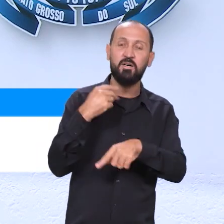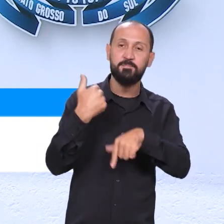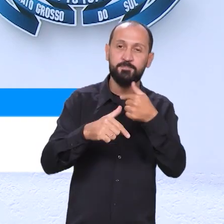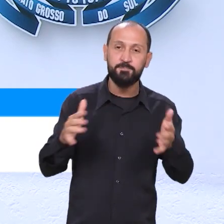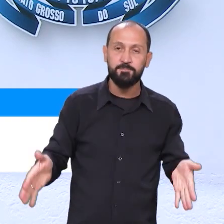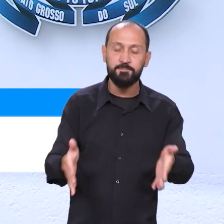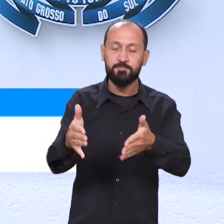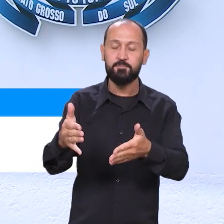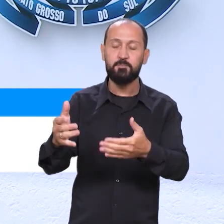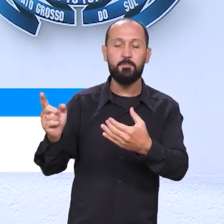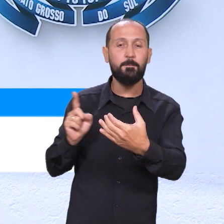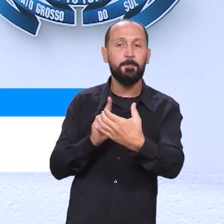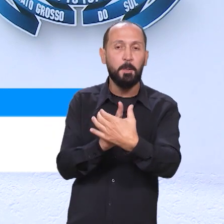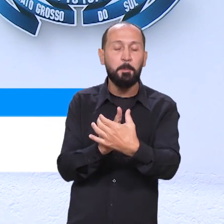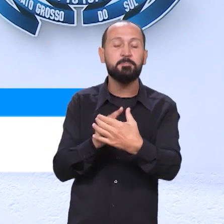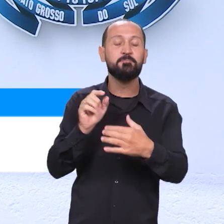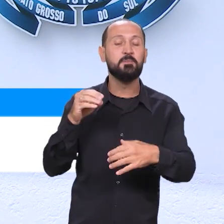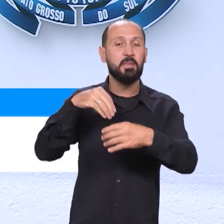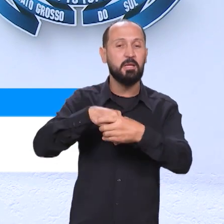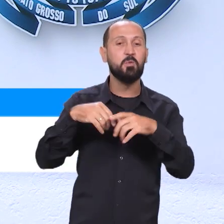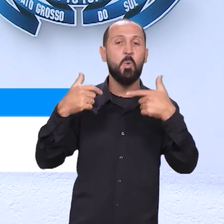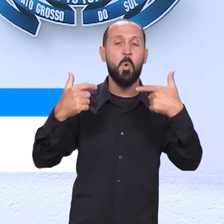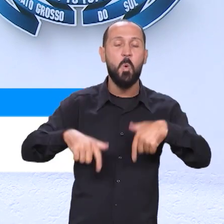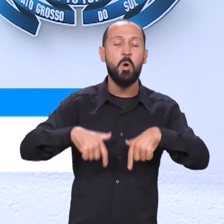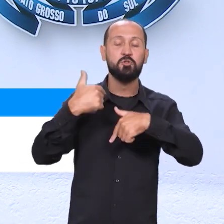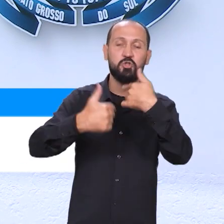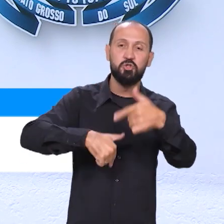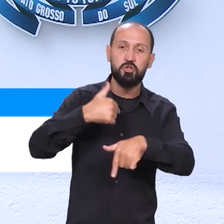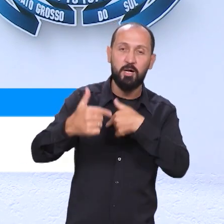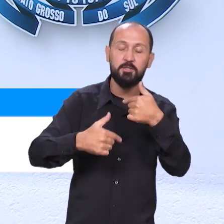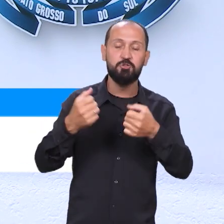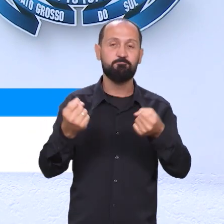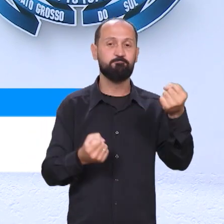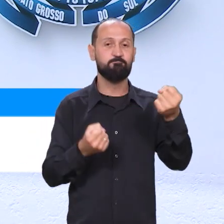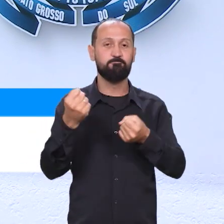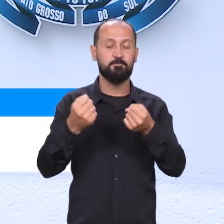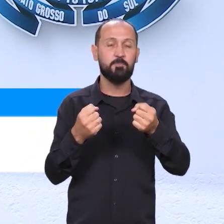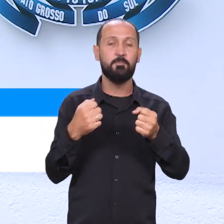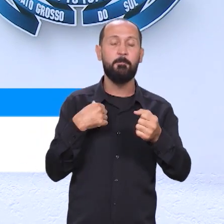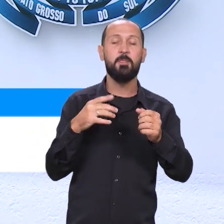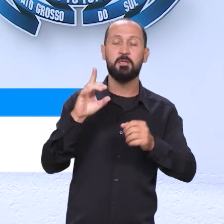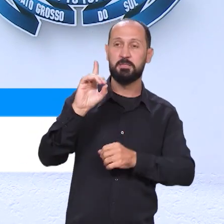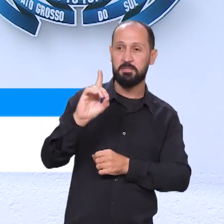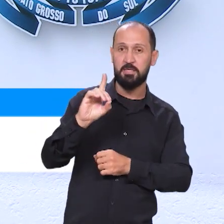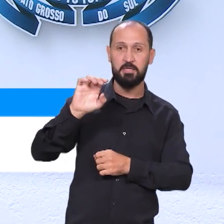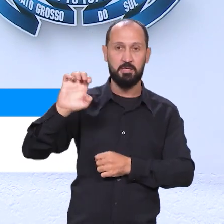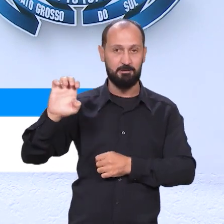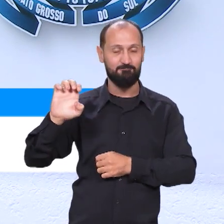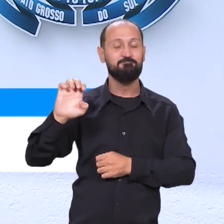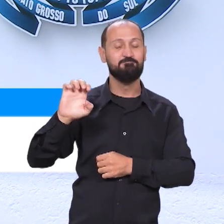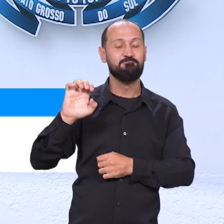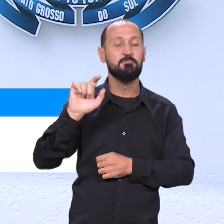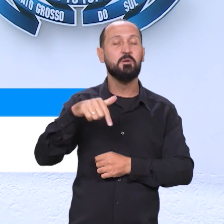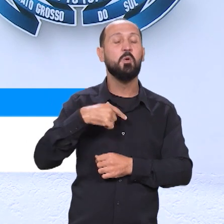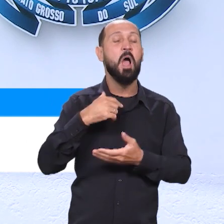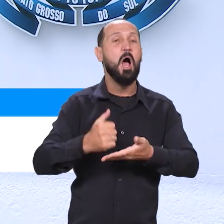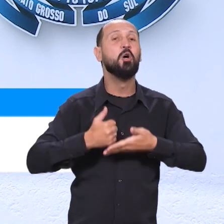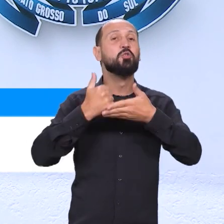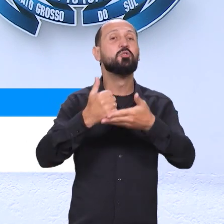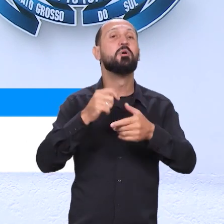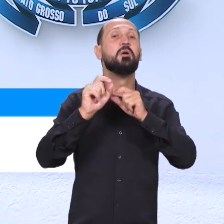empregabilidade, de inclusão social e de inserção no mercado de trabalho de motoristas das categorias D e E. Um